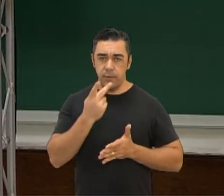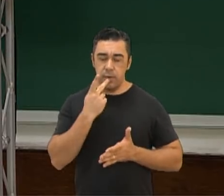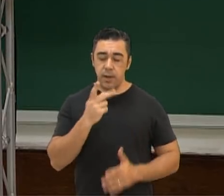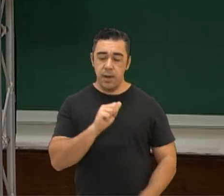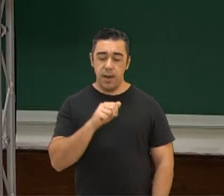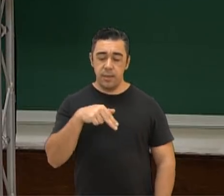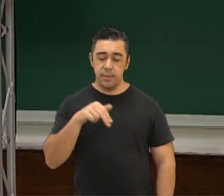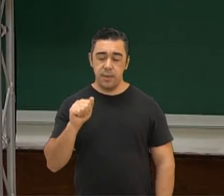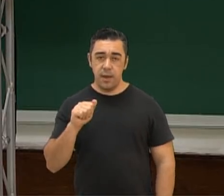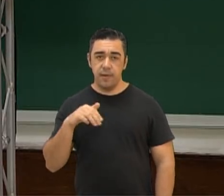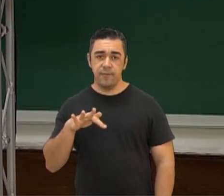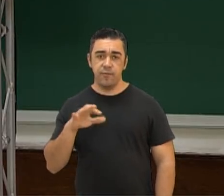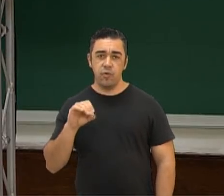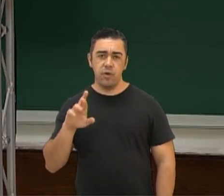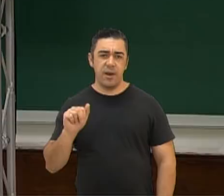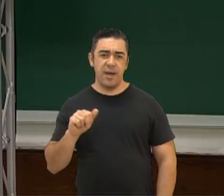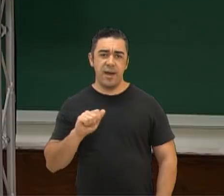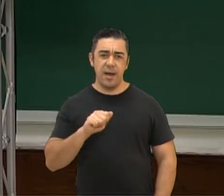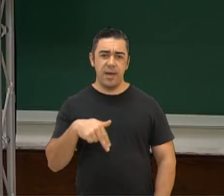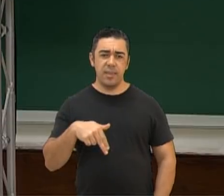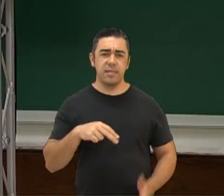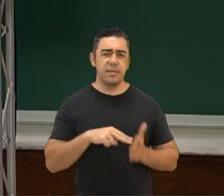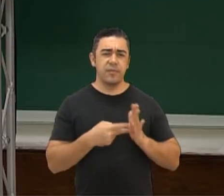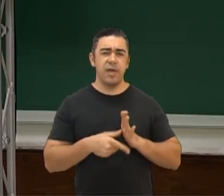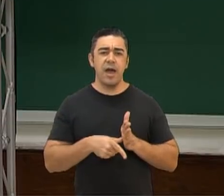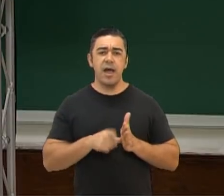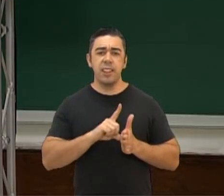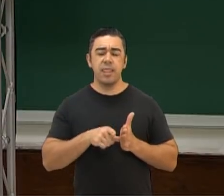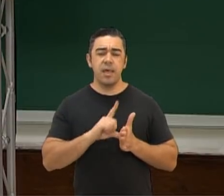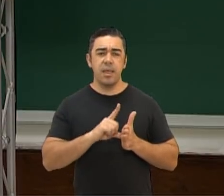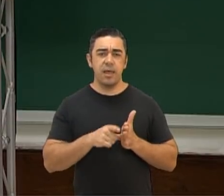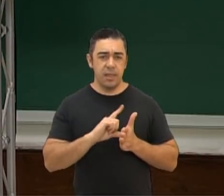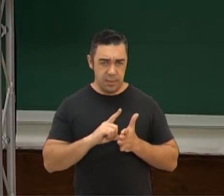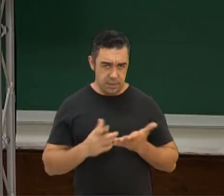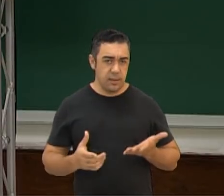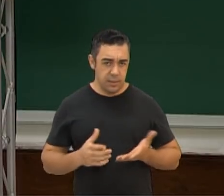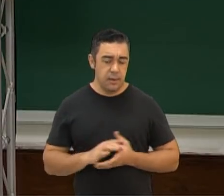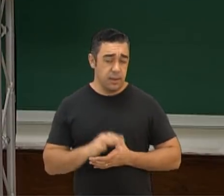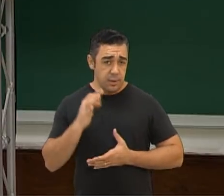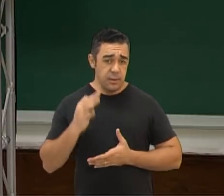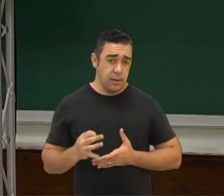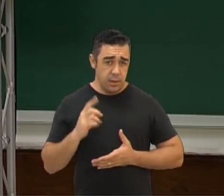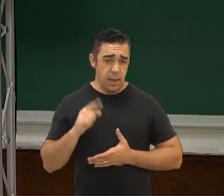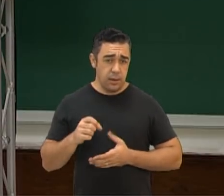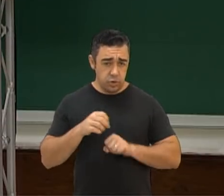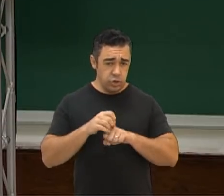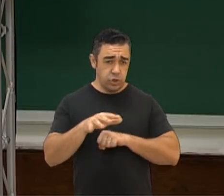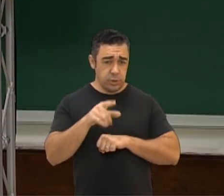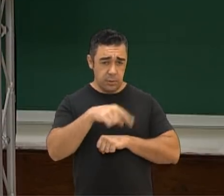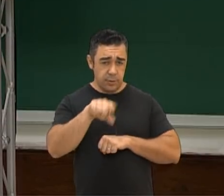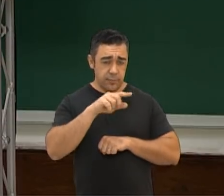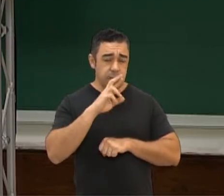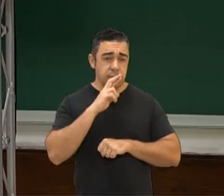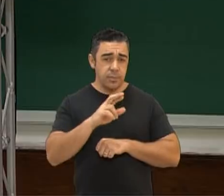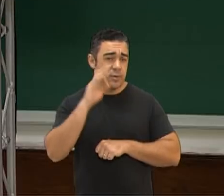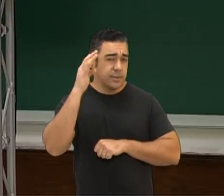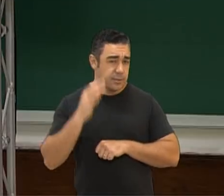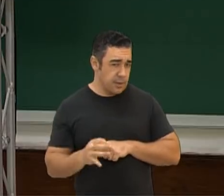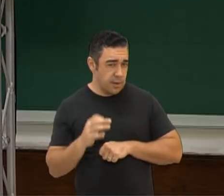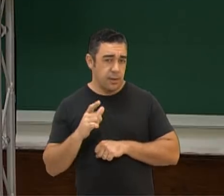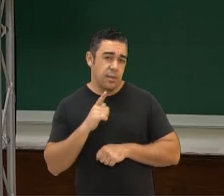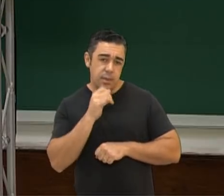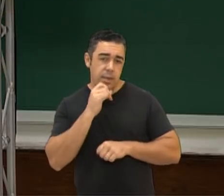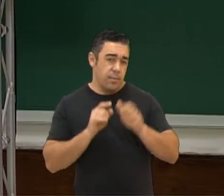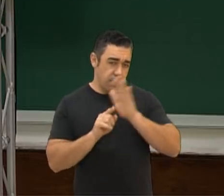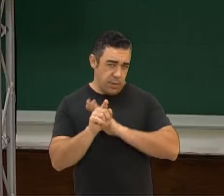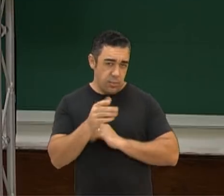com AN de antes, algo que antecede, que já foi dito no texto, né. Isso serve como dica para vocês acertarem quando forem questionados